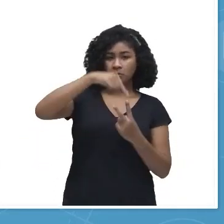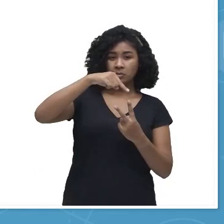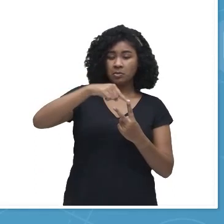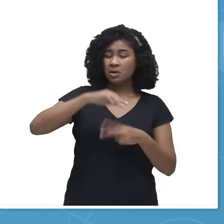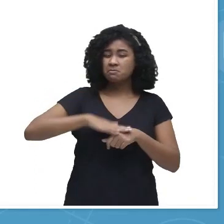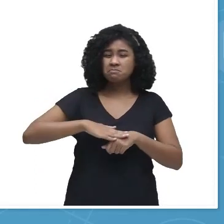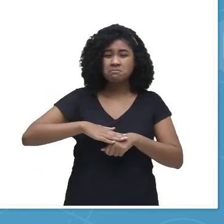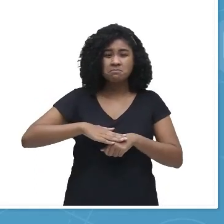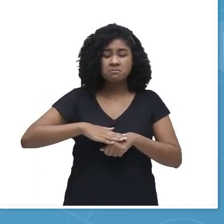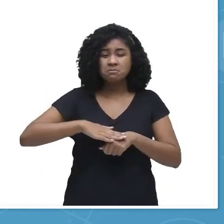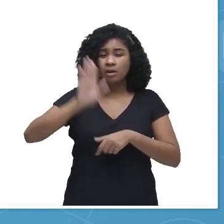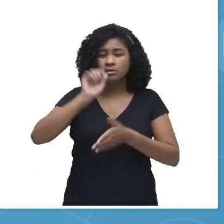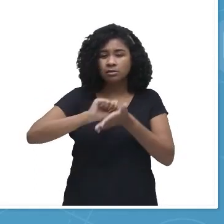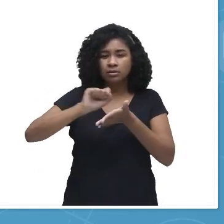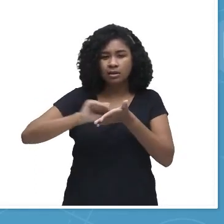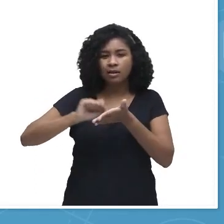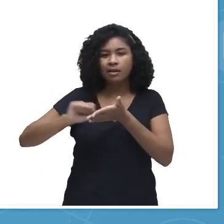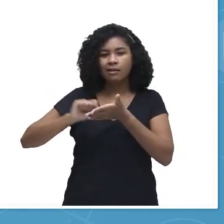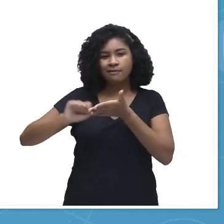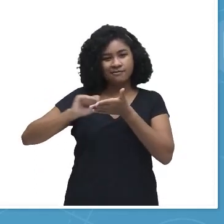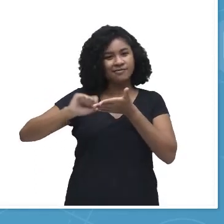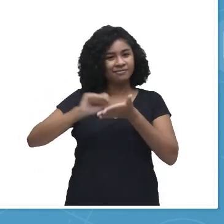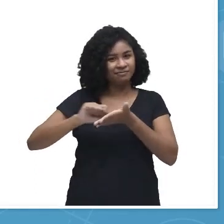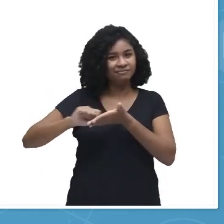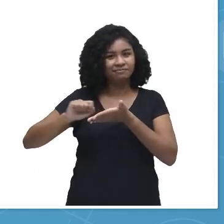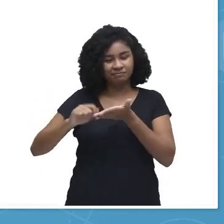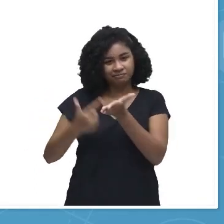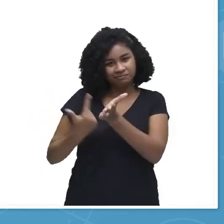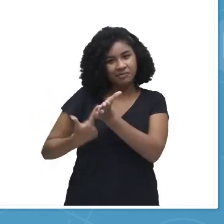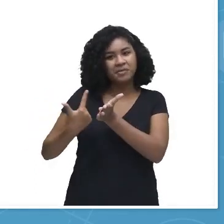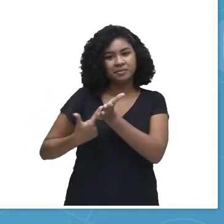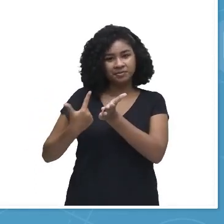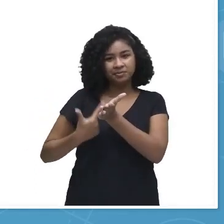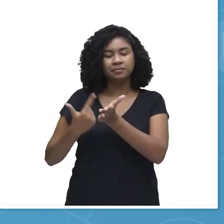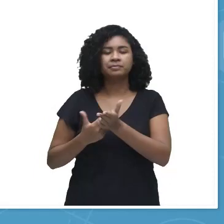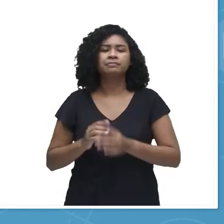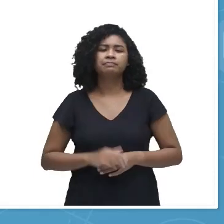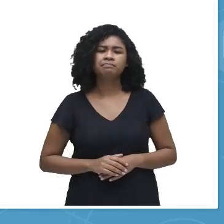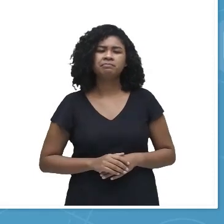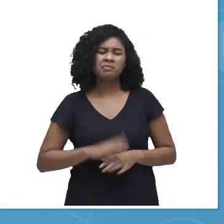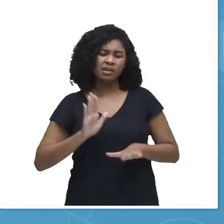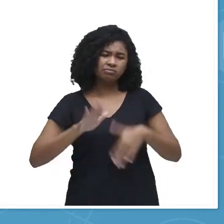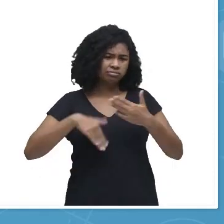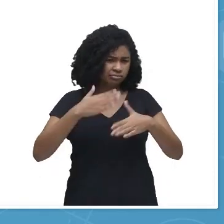maiores romancistas brasileiros. Daqui a um tempo, quando vocês forem para outras